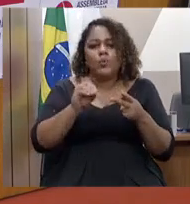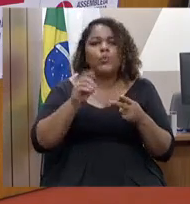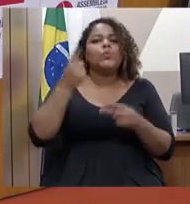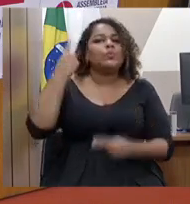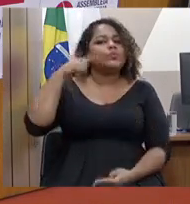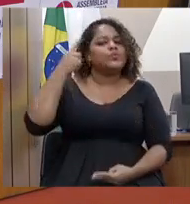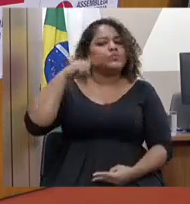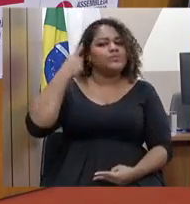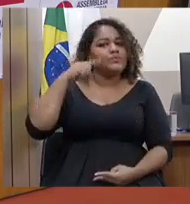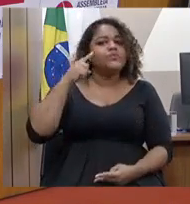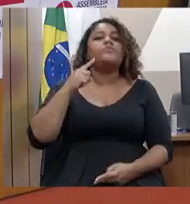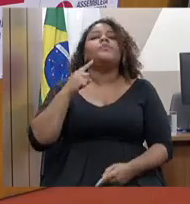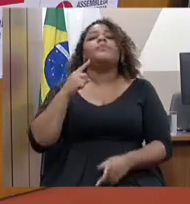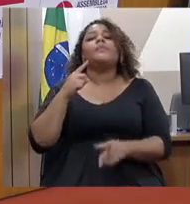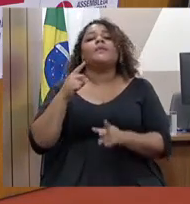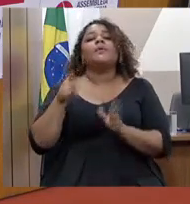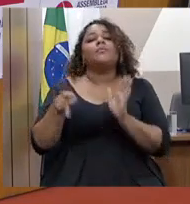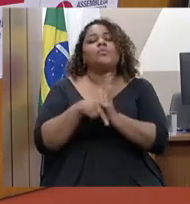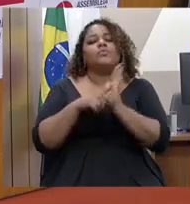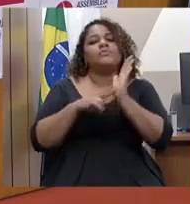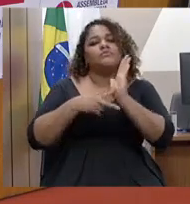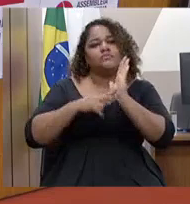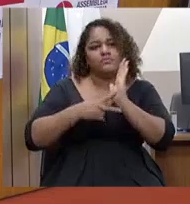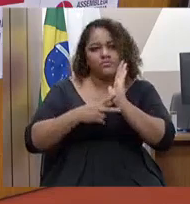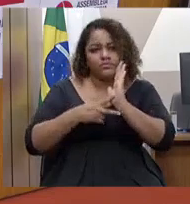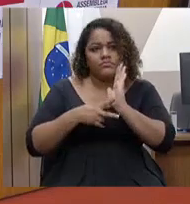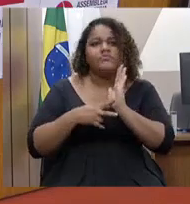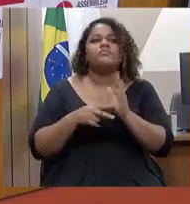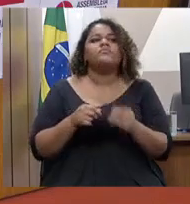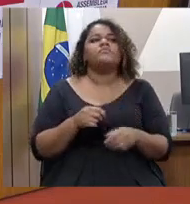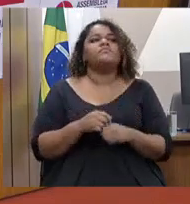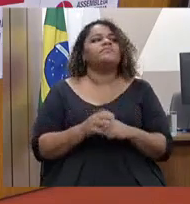do Sindicato dos marceneiros por favor